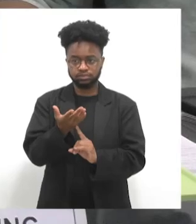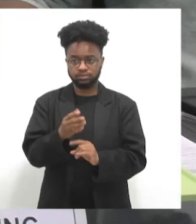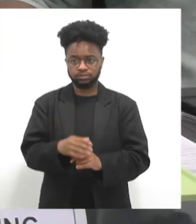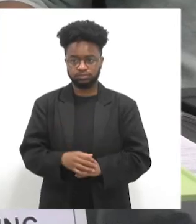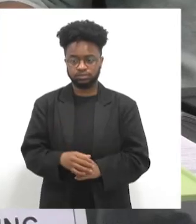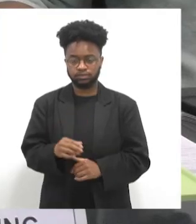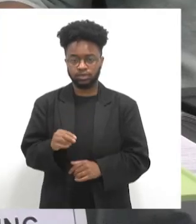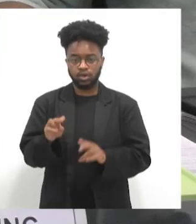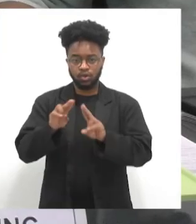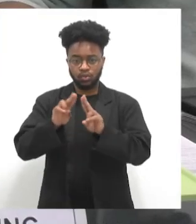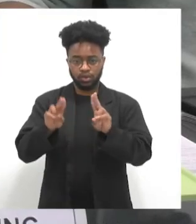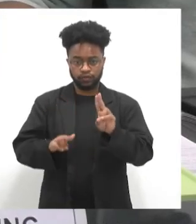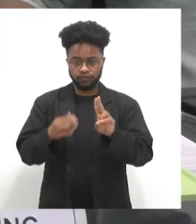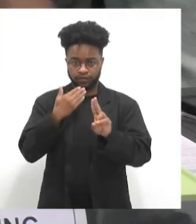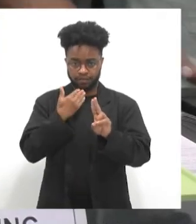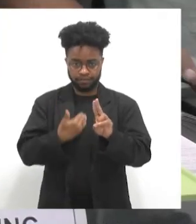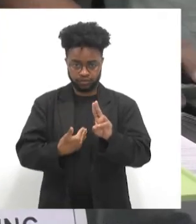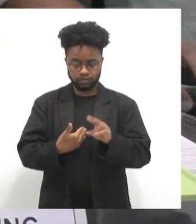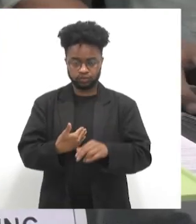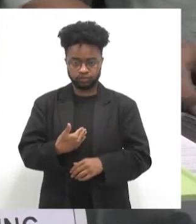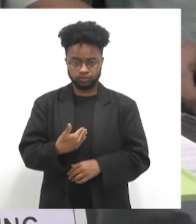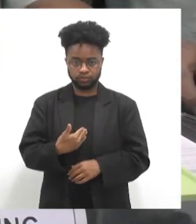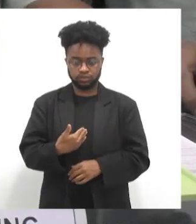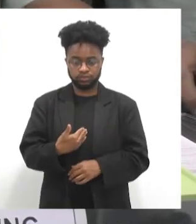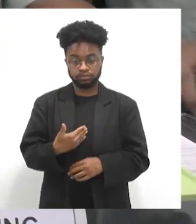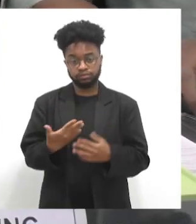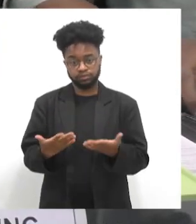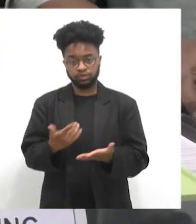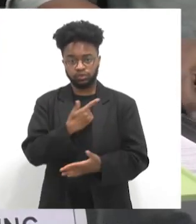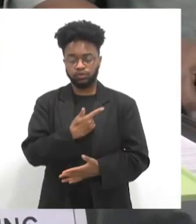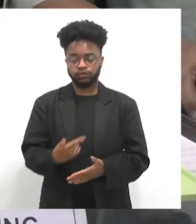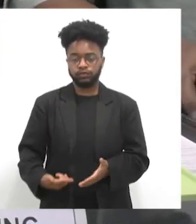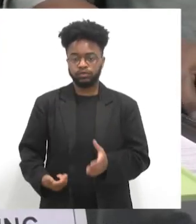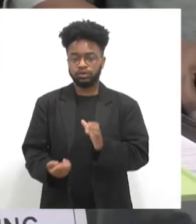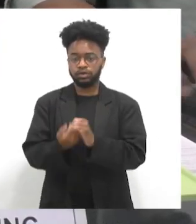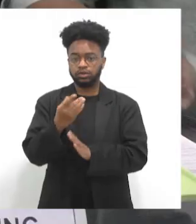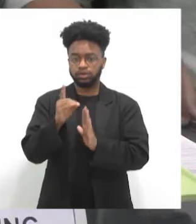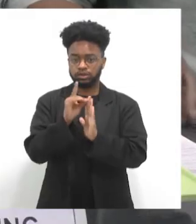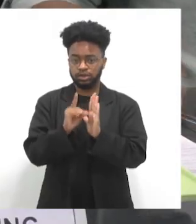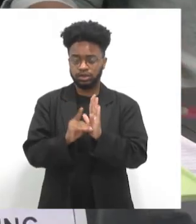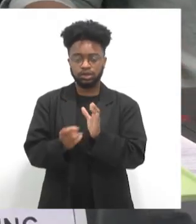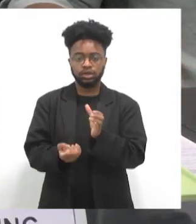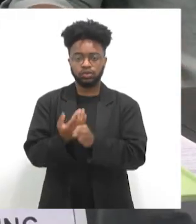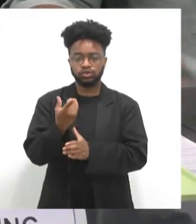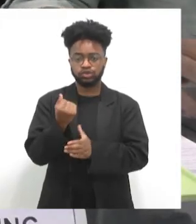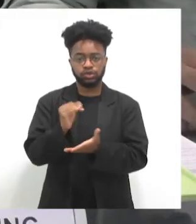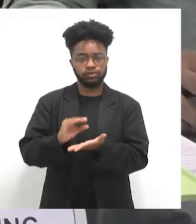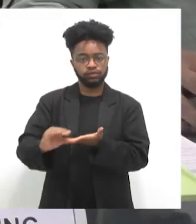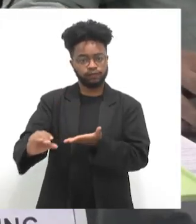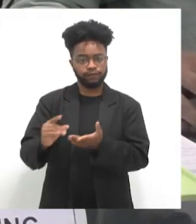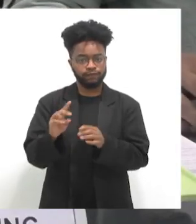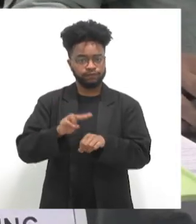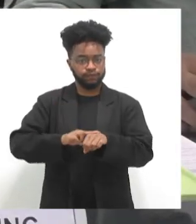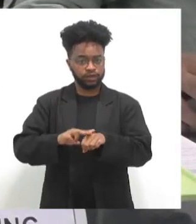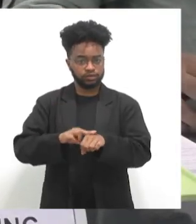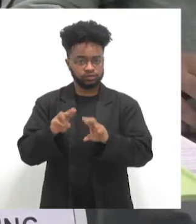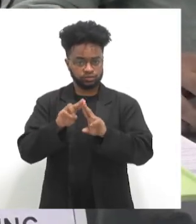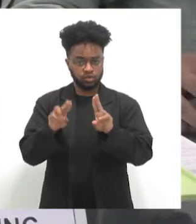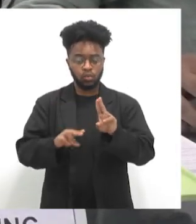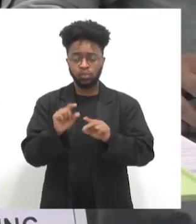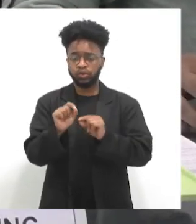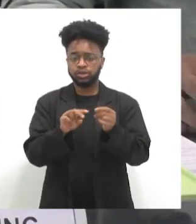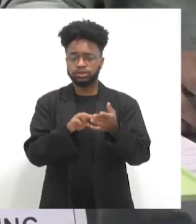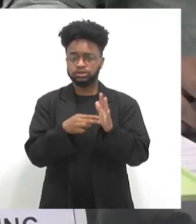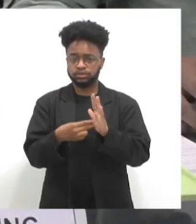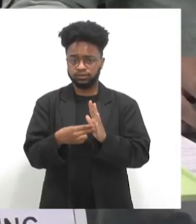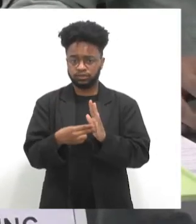da UFRJ, o governador fez um decreto criando o Fundo Verde da UFRJ. O que era isso?